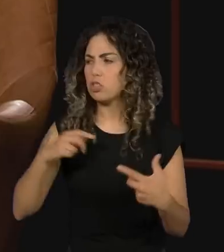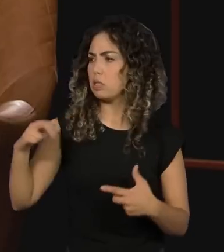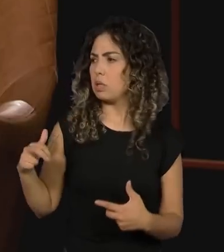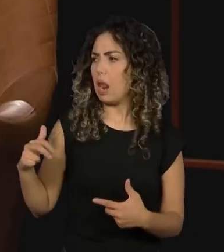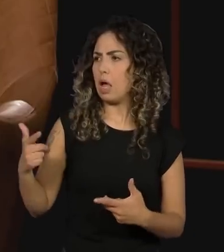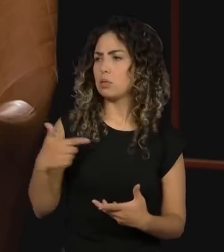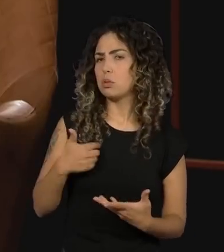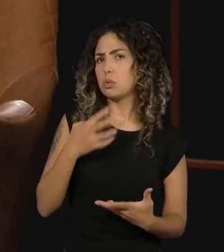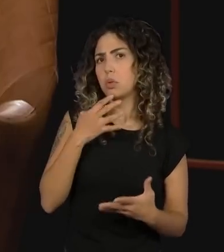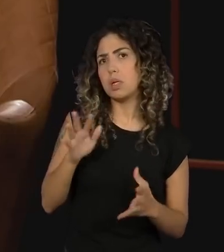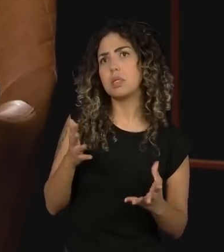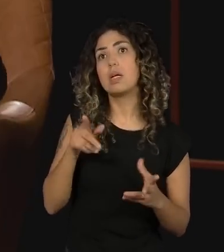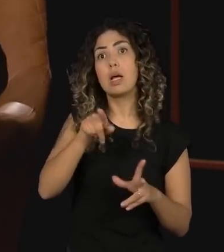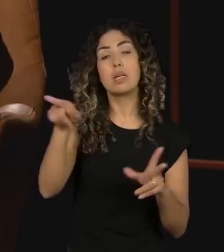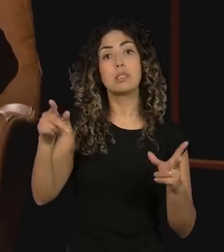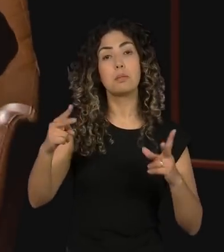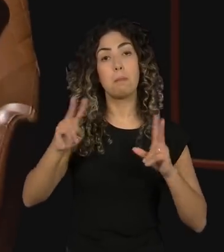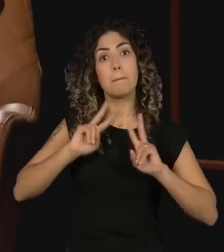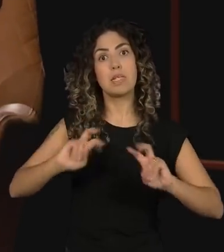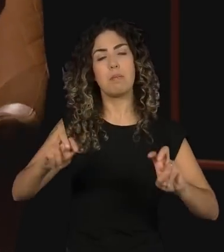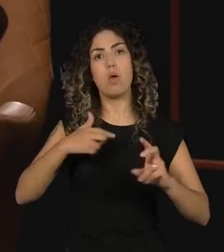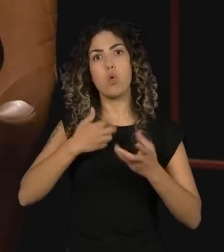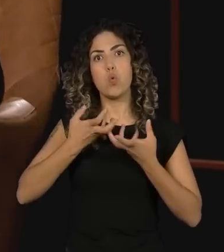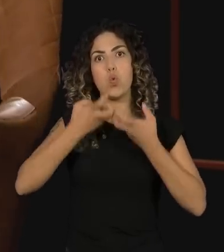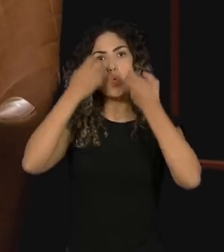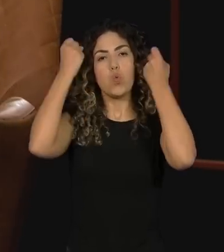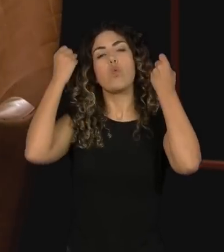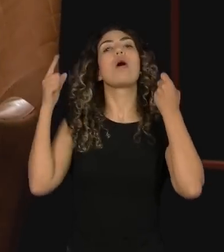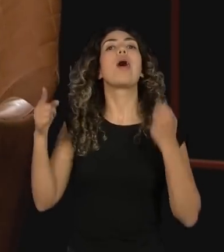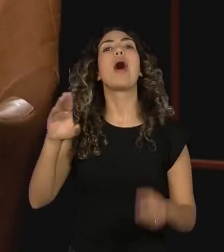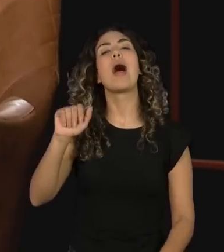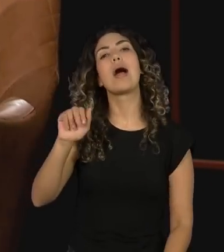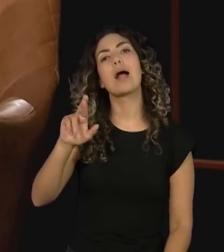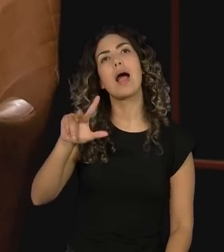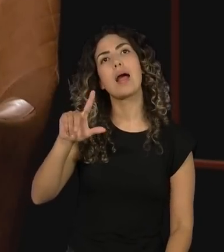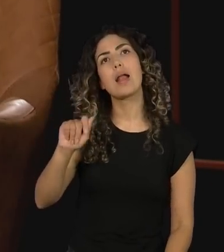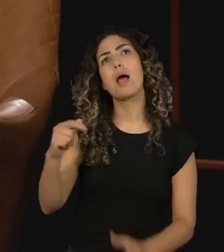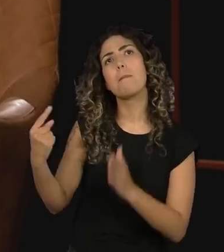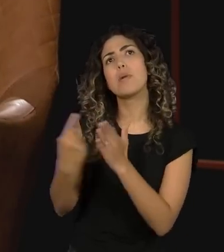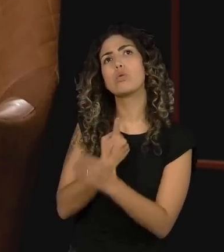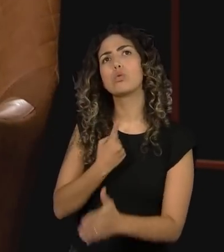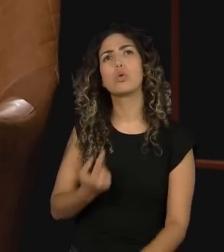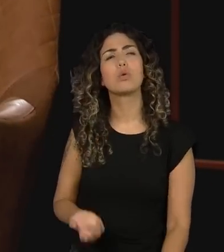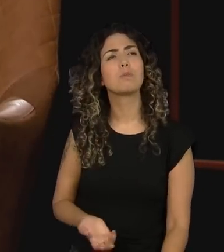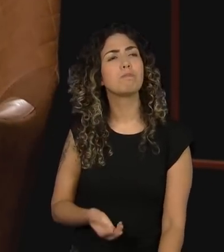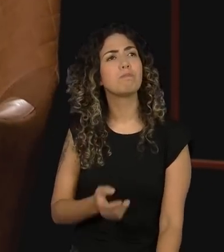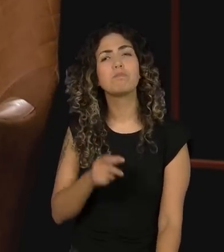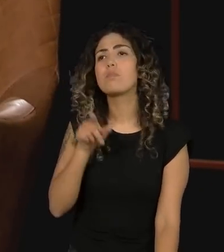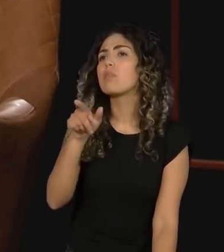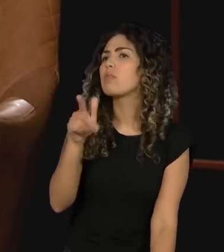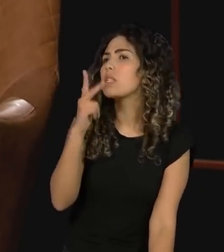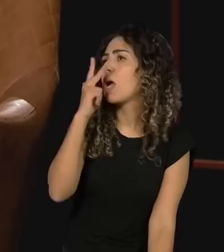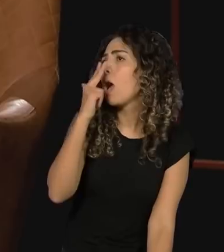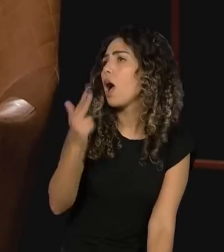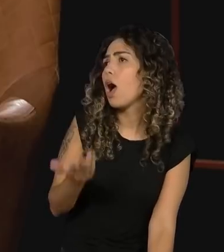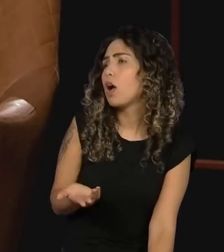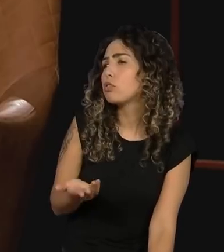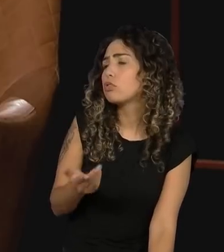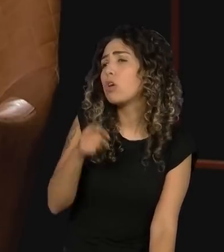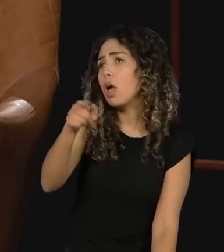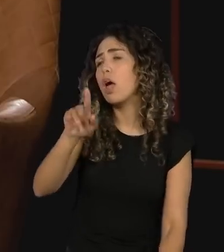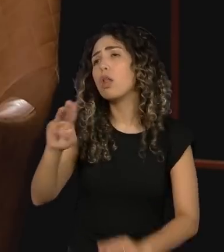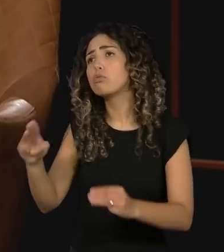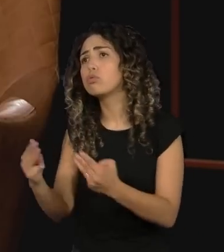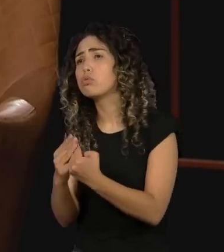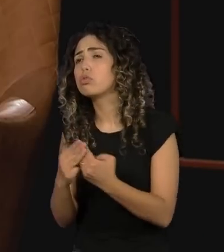que as pessoas viram meu constrangimento, a Carla perguntou, Rabino Newton Bonder, o que você acha da Clarice se dizer judia